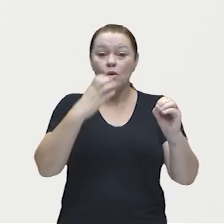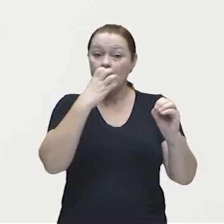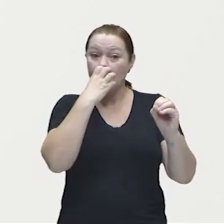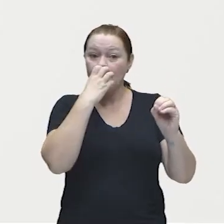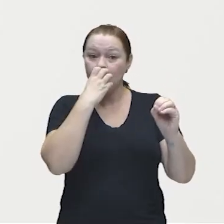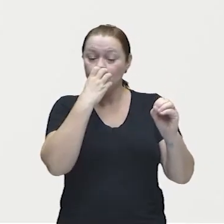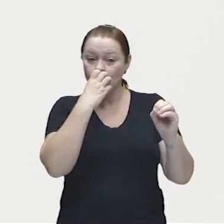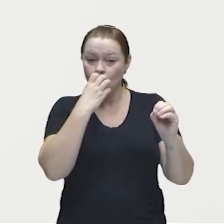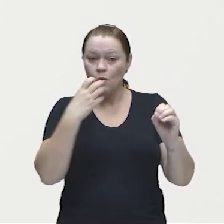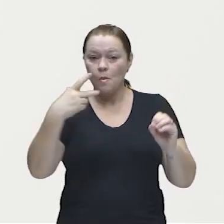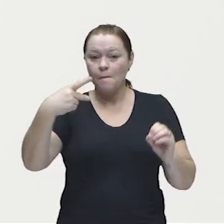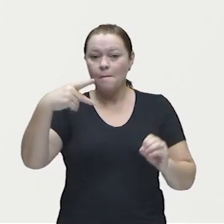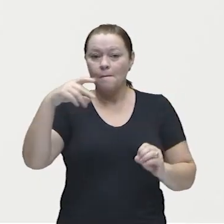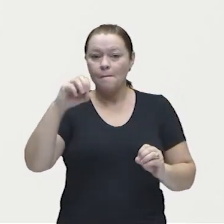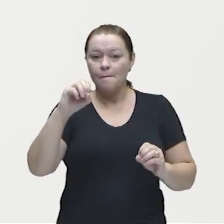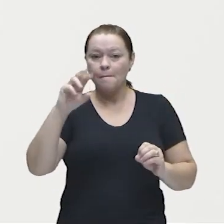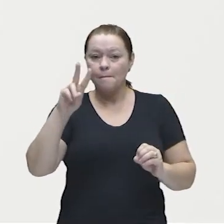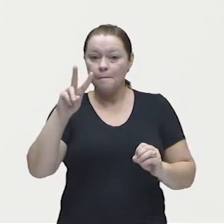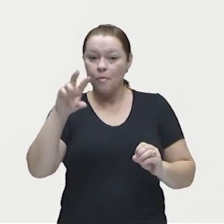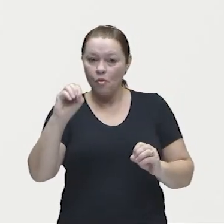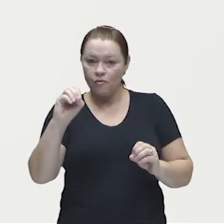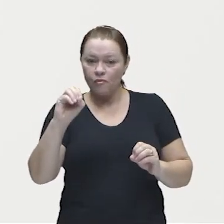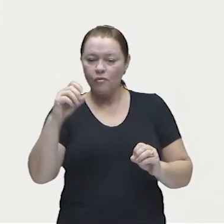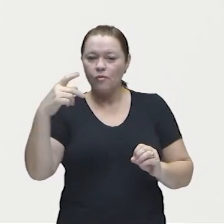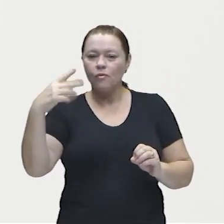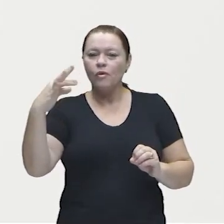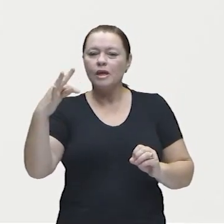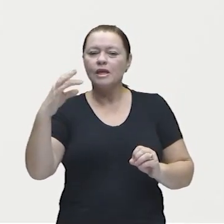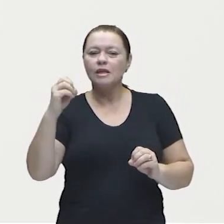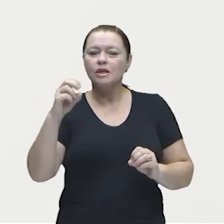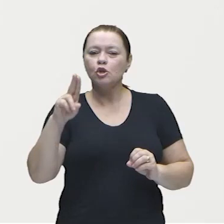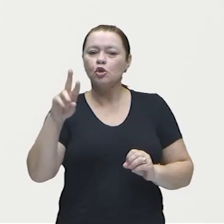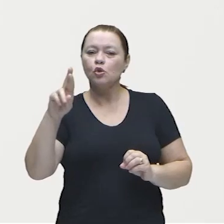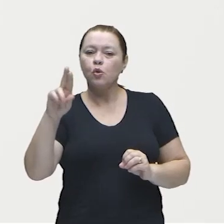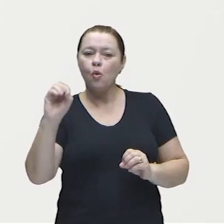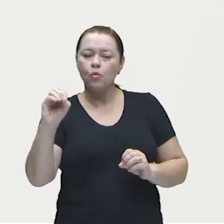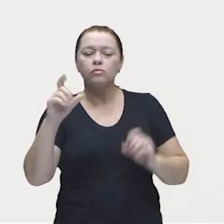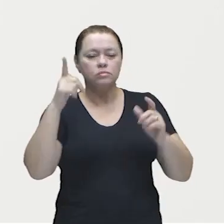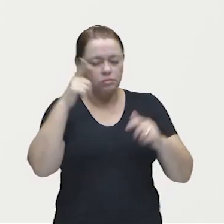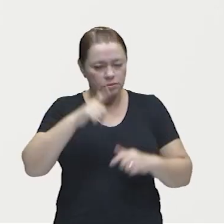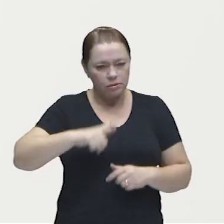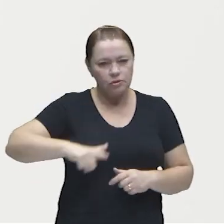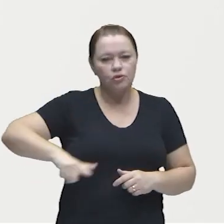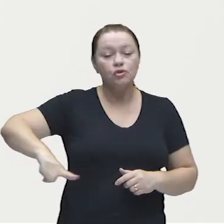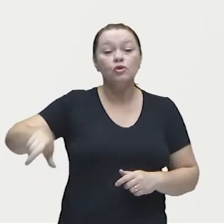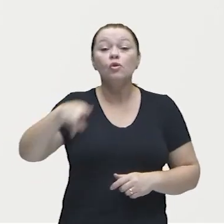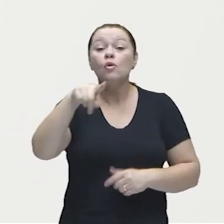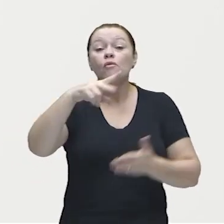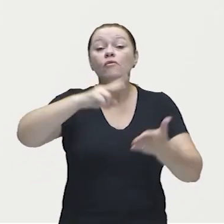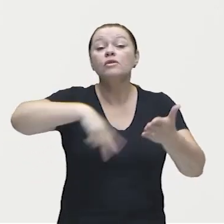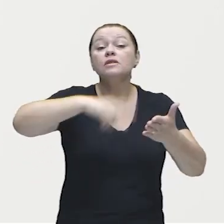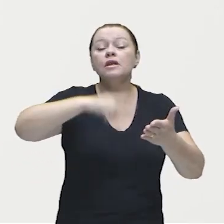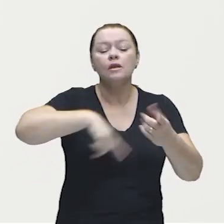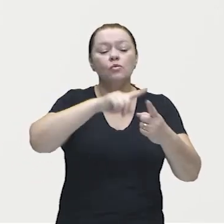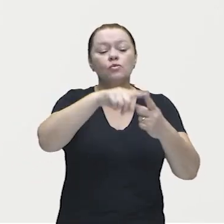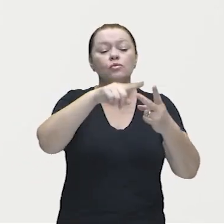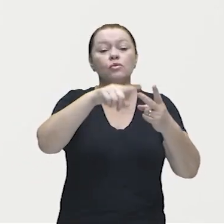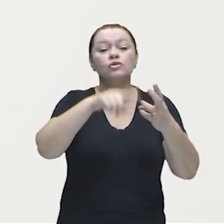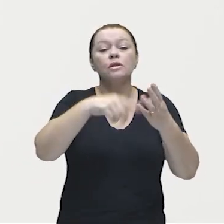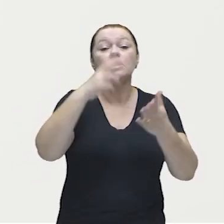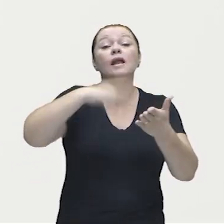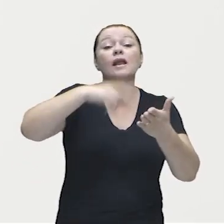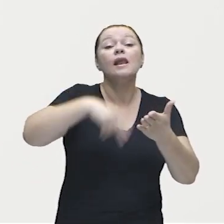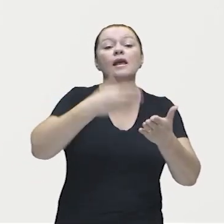cachorro, povo e touro. Mais uma vez, agora só vocês no 3. 1, 2,